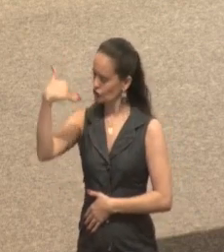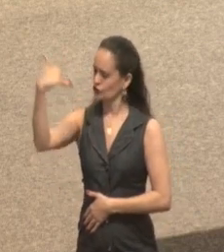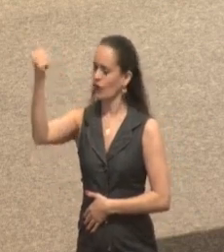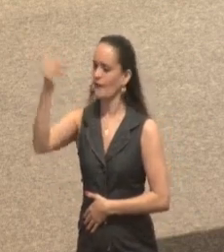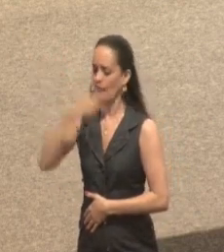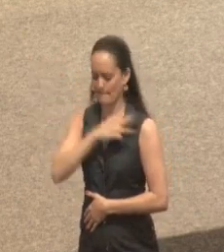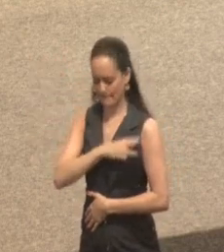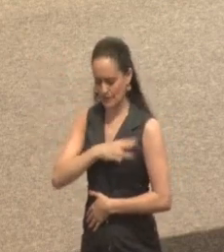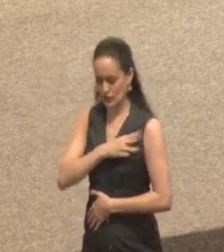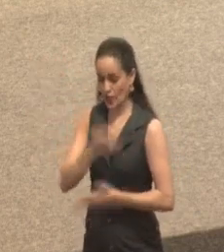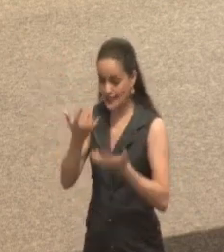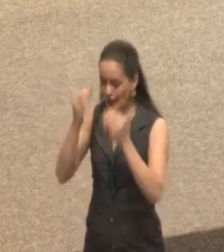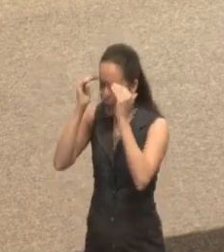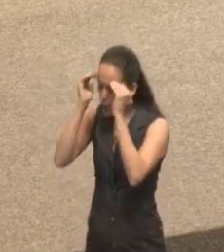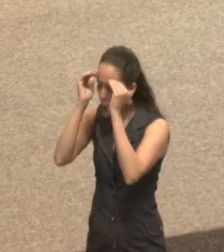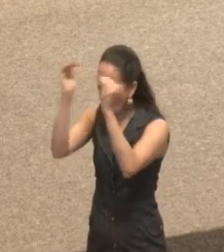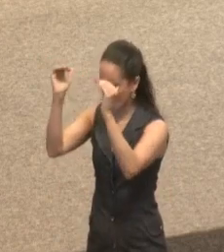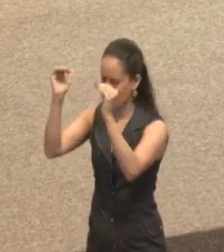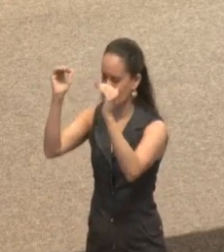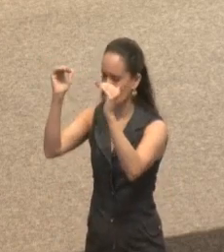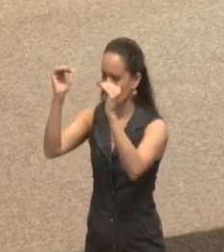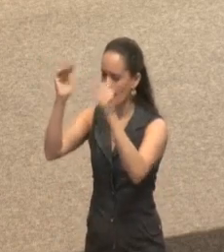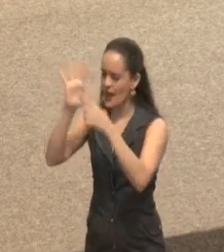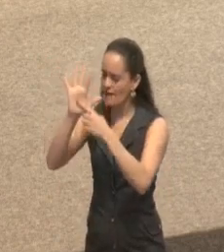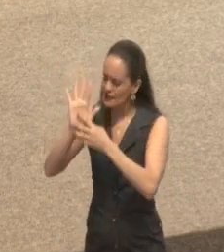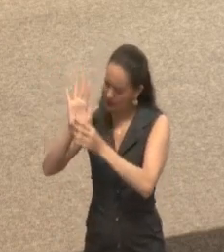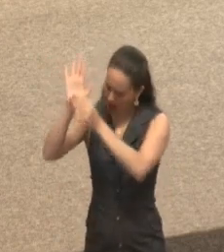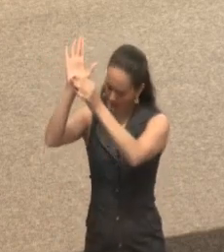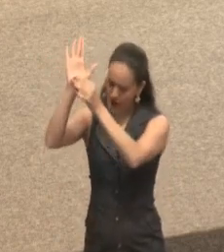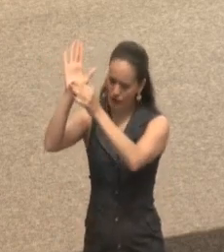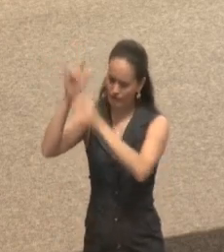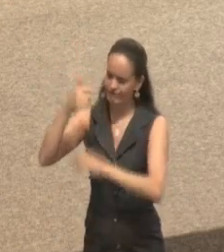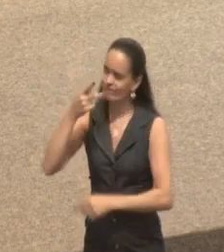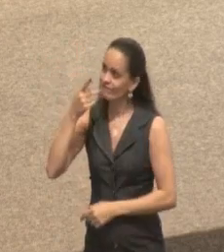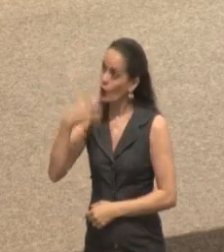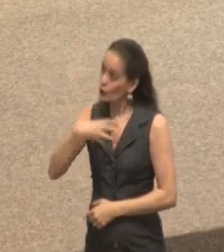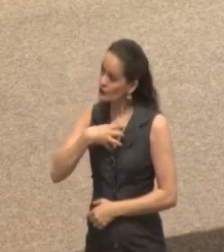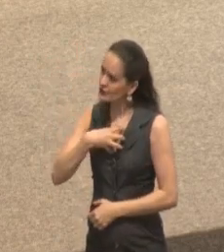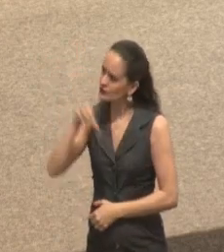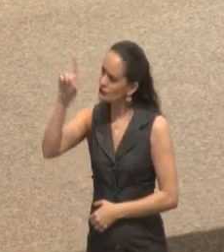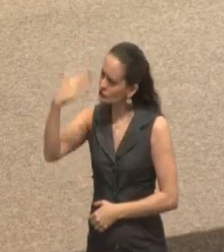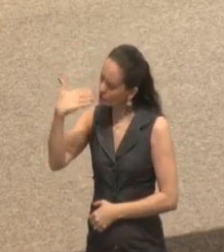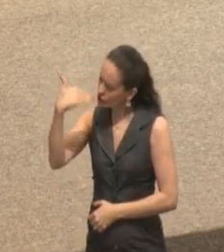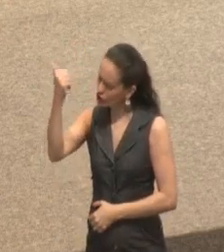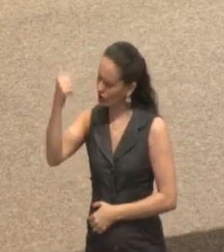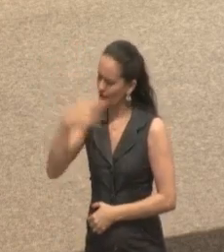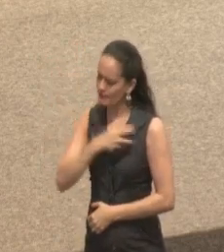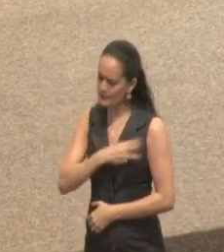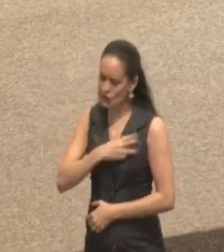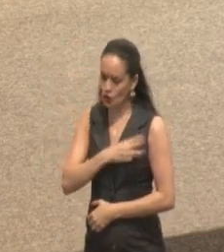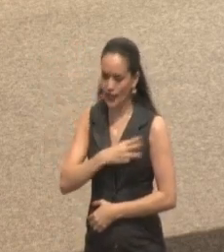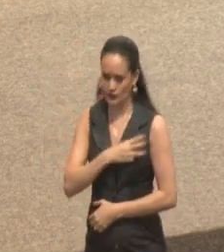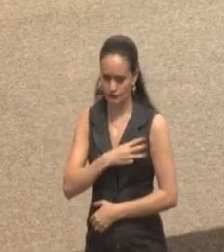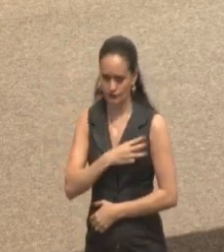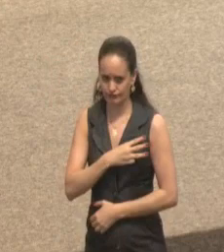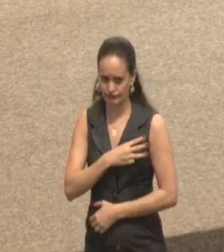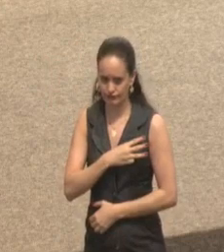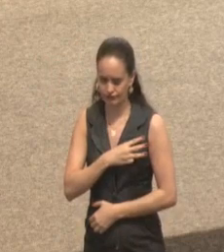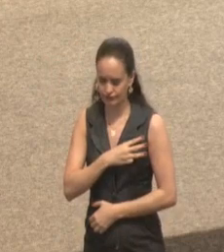vai obedecer. Levante sua mão bem alto. Pastor, eu tenho um chamado missionário. Alguém tem um chamado